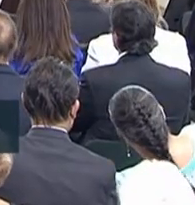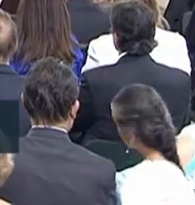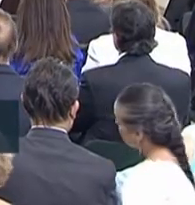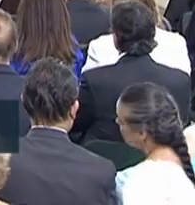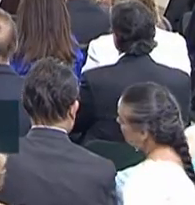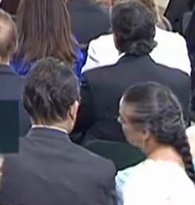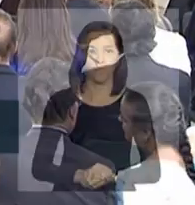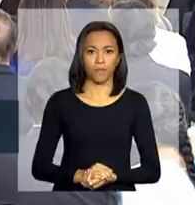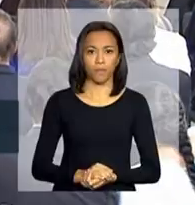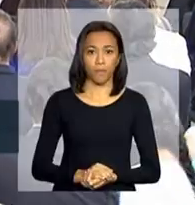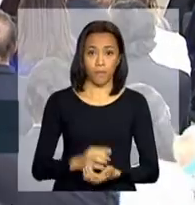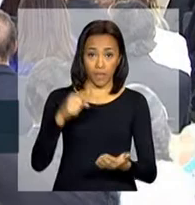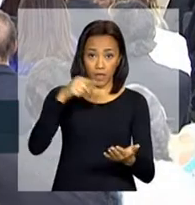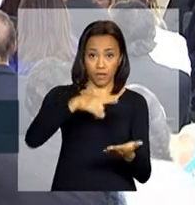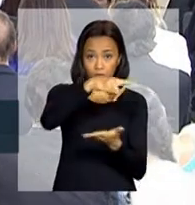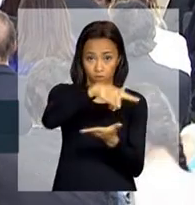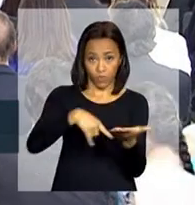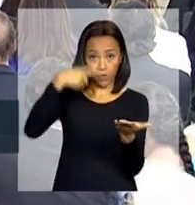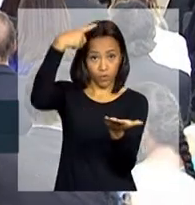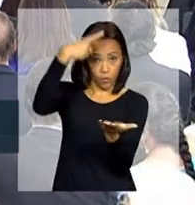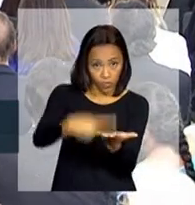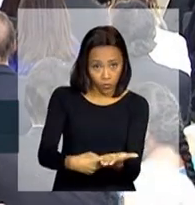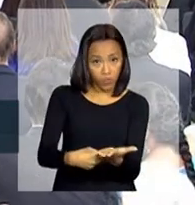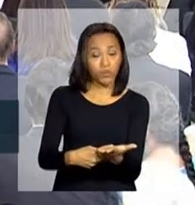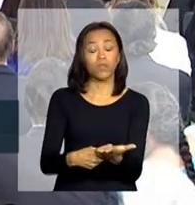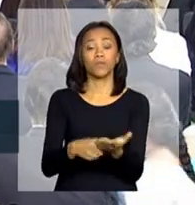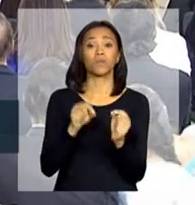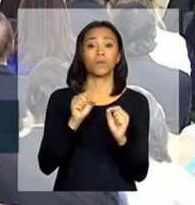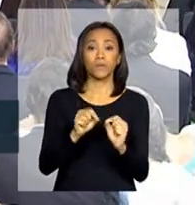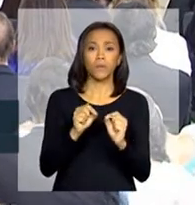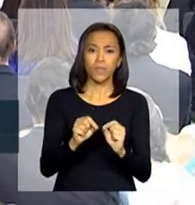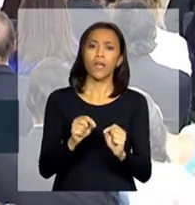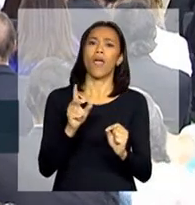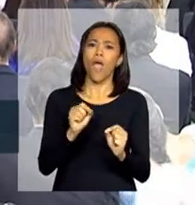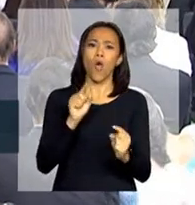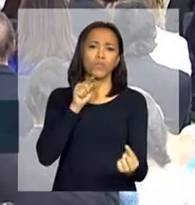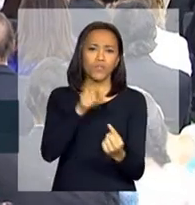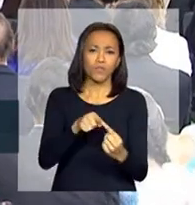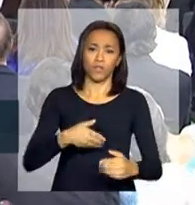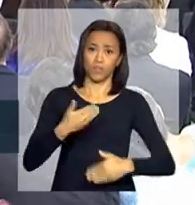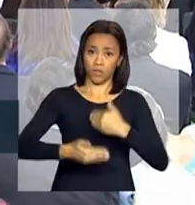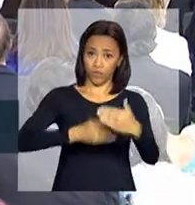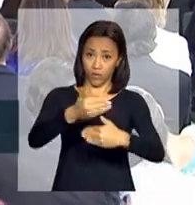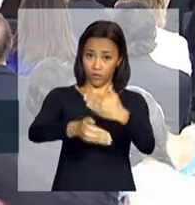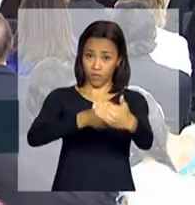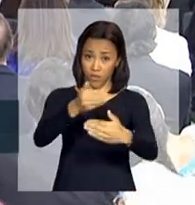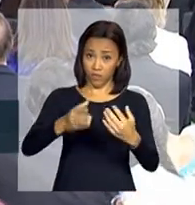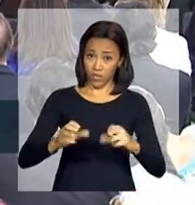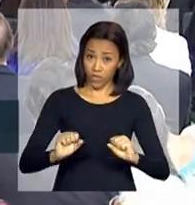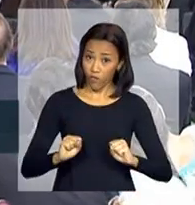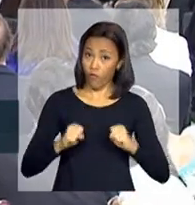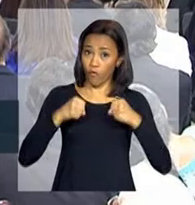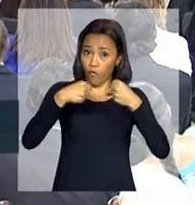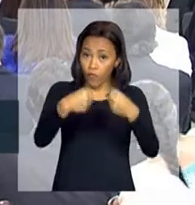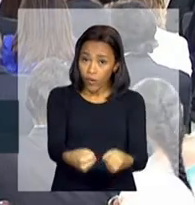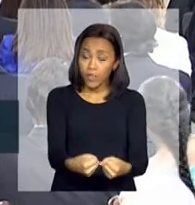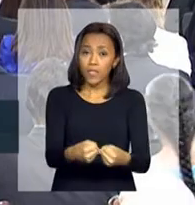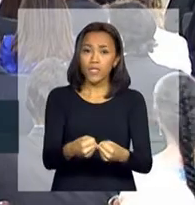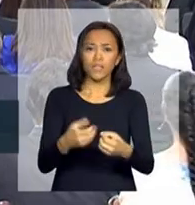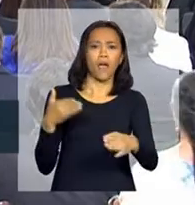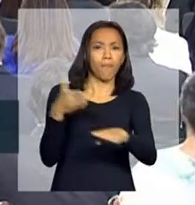um acordo de cooperação técnica com vistas ao desenvolvimento de ações que fortaleçam a